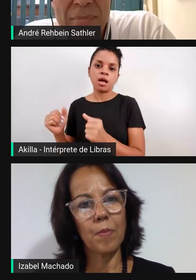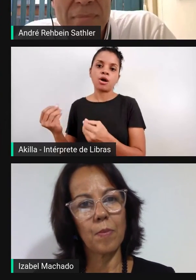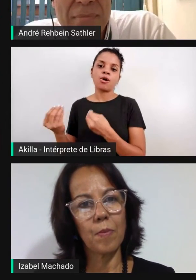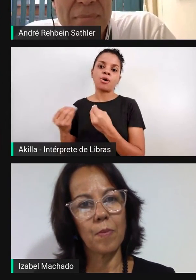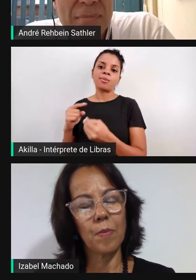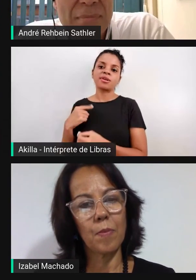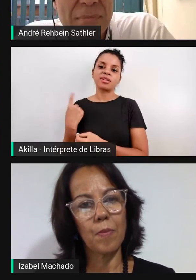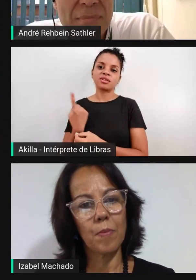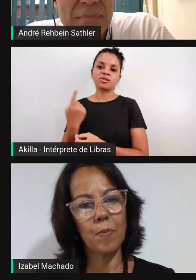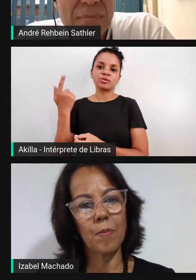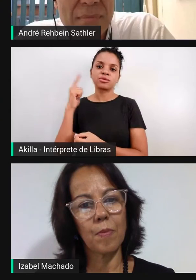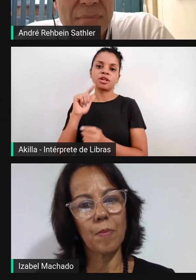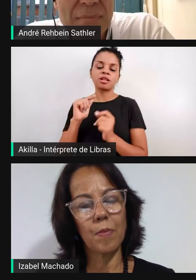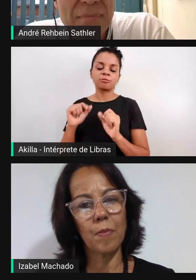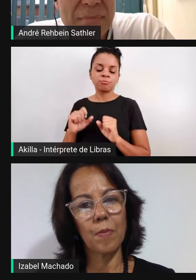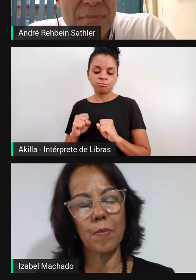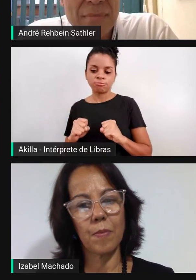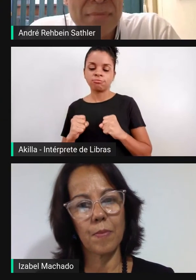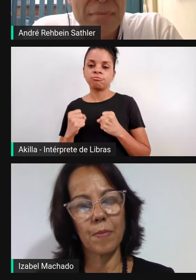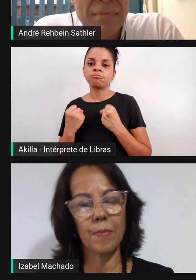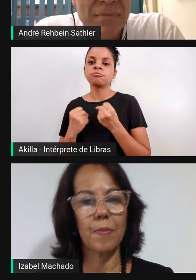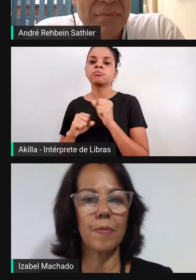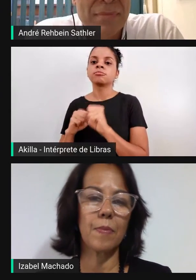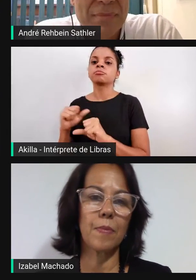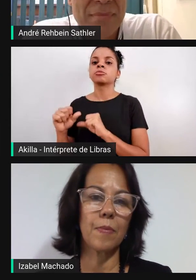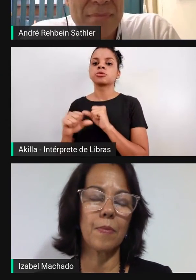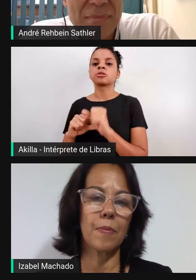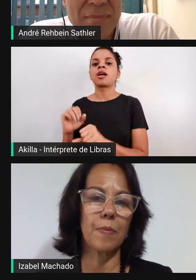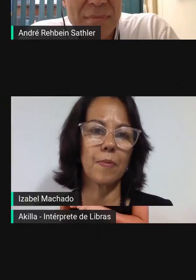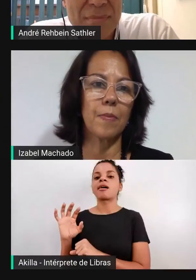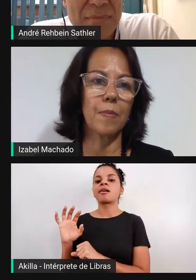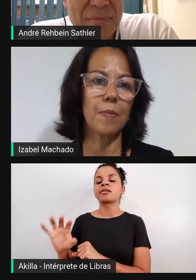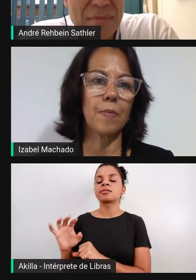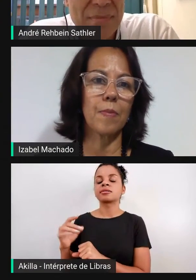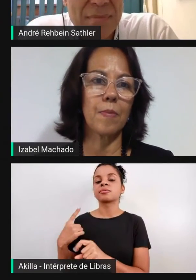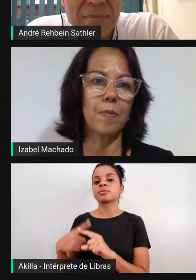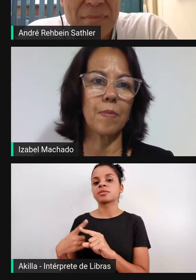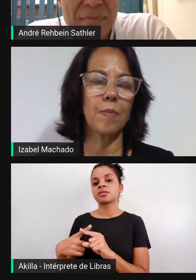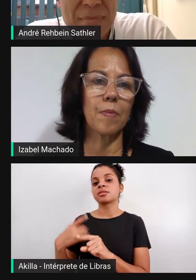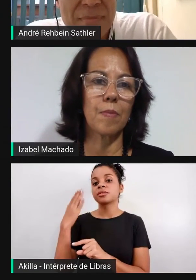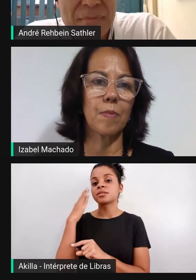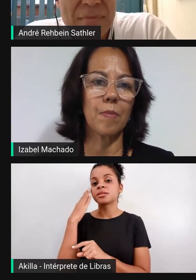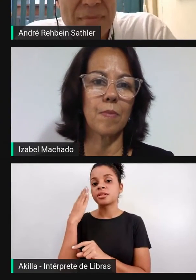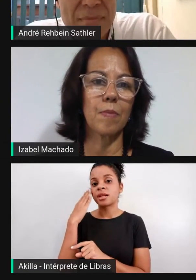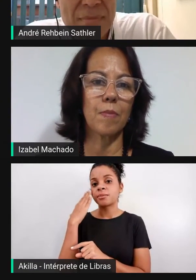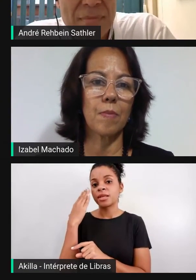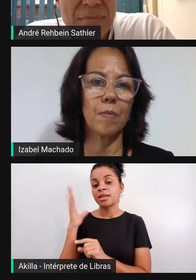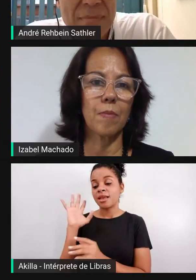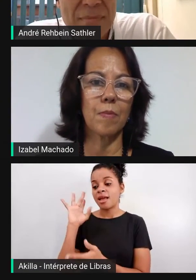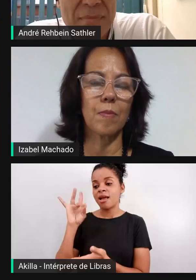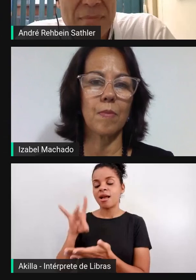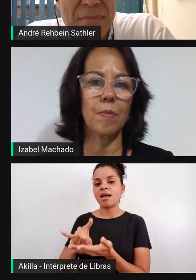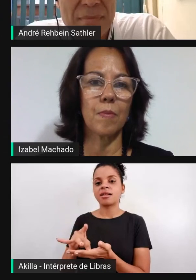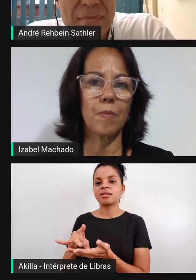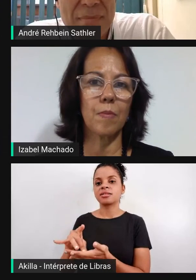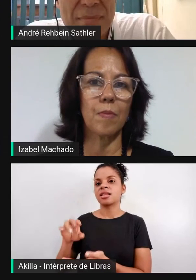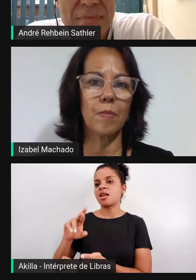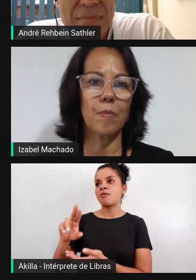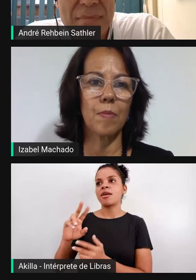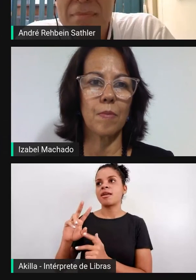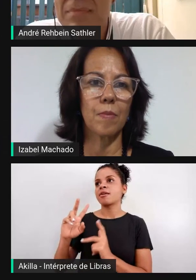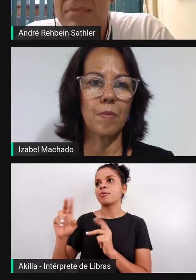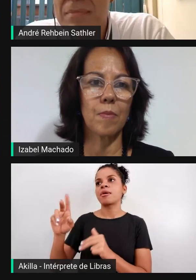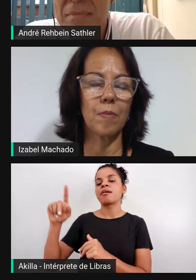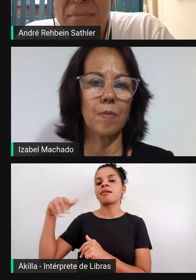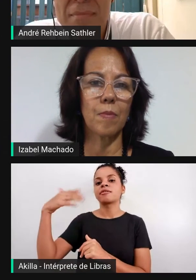assim muito veemente para mudar isso, porque a gente sabe, quem está aqui dentro, que a realidade não é o que a gente vê lá fora, né? Que